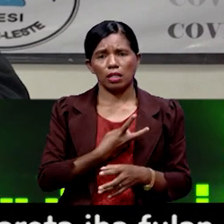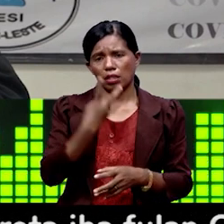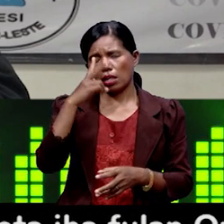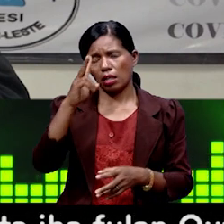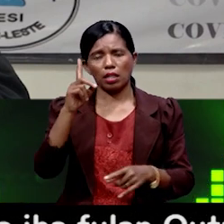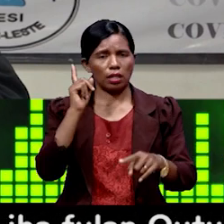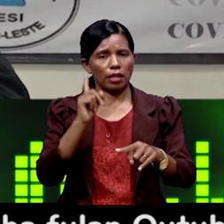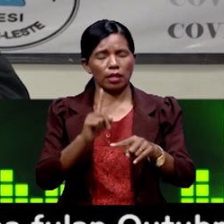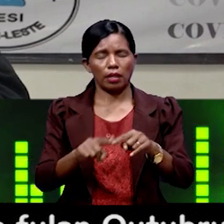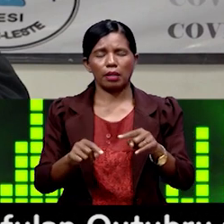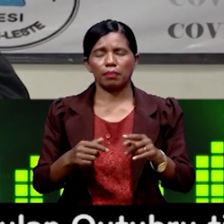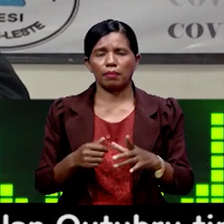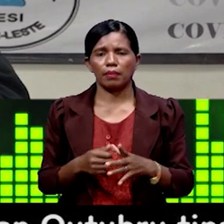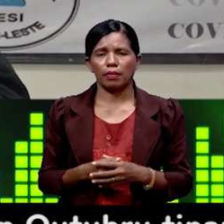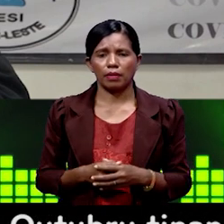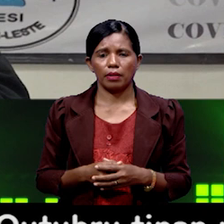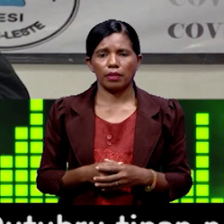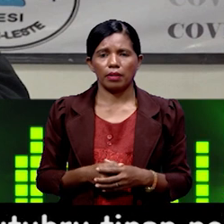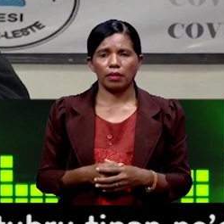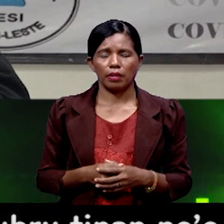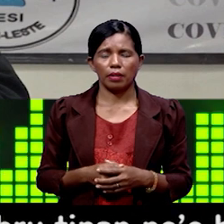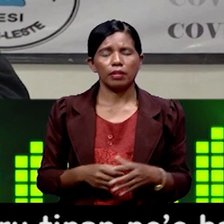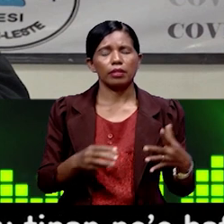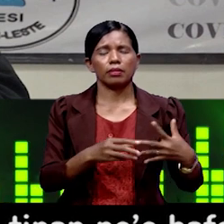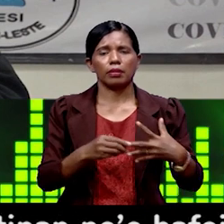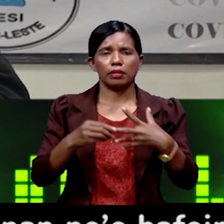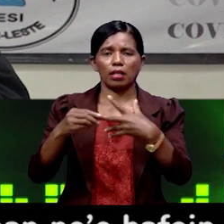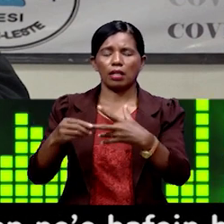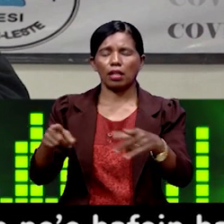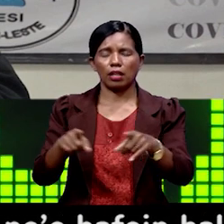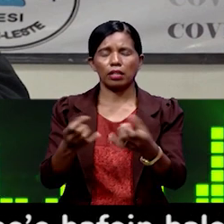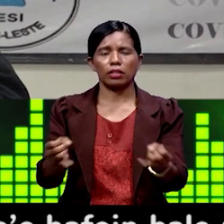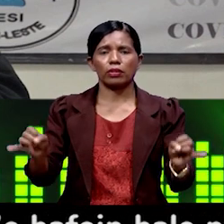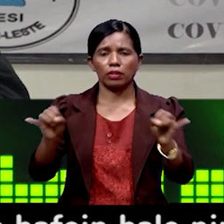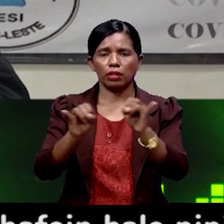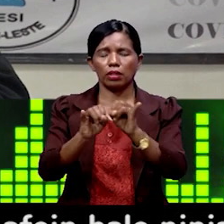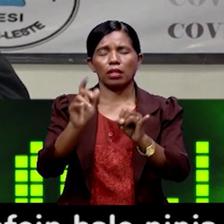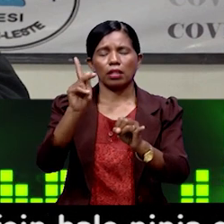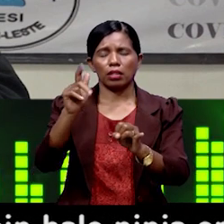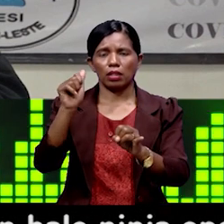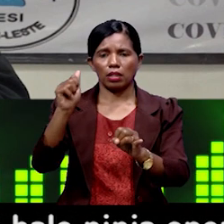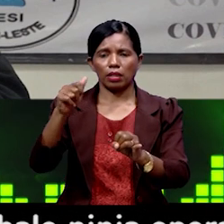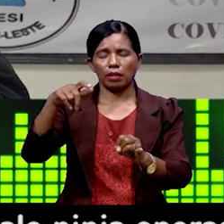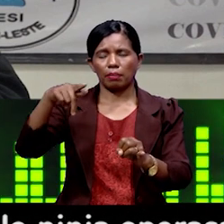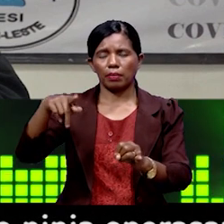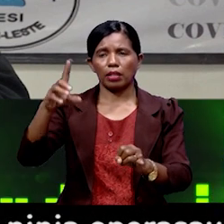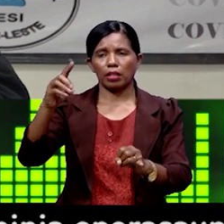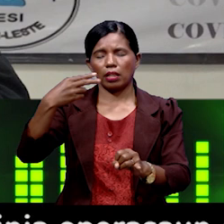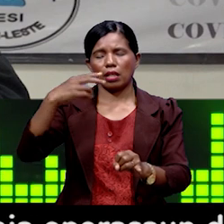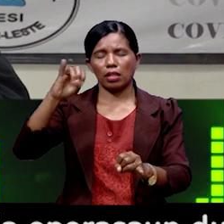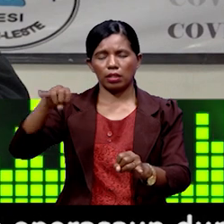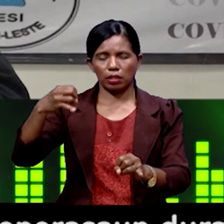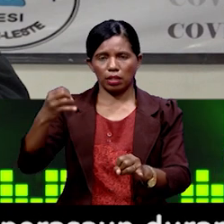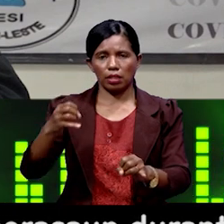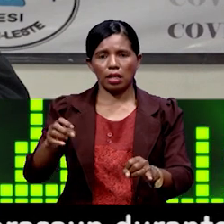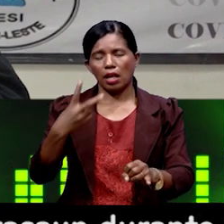labele liliu insaun in relevant sira hanesan ka kono pedia gazota, liliu patrimonio